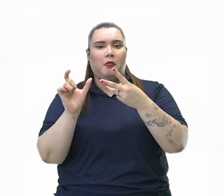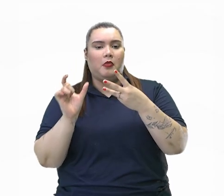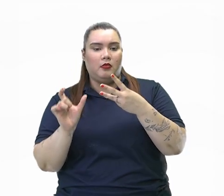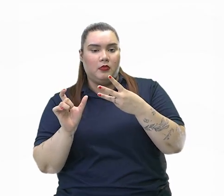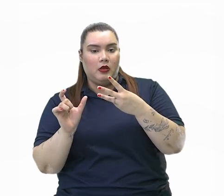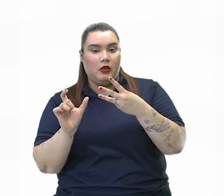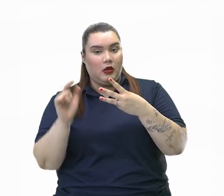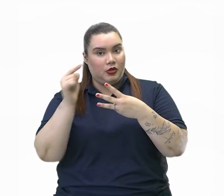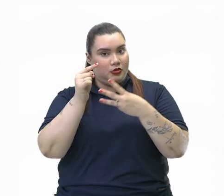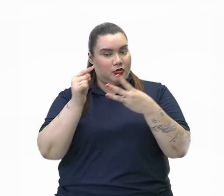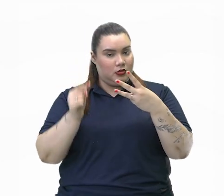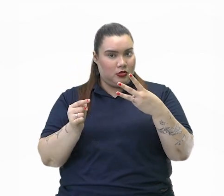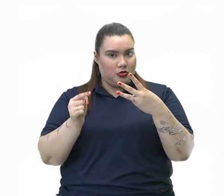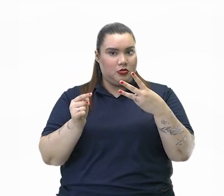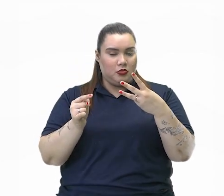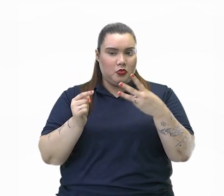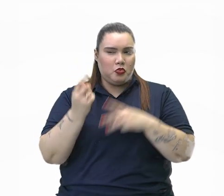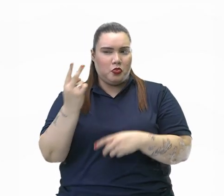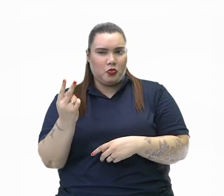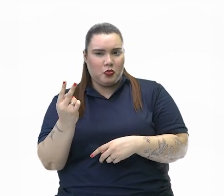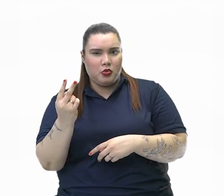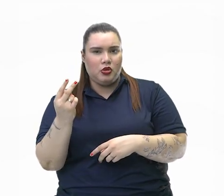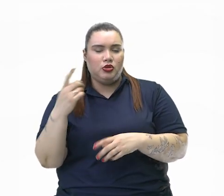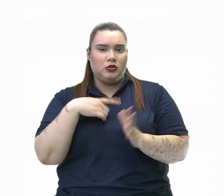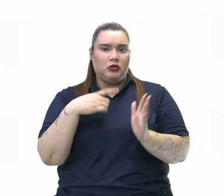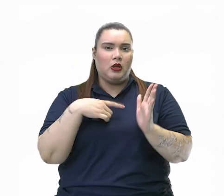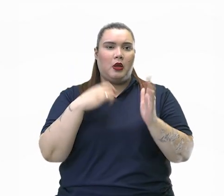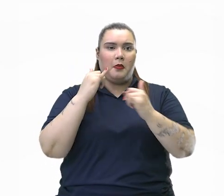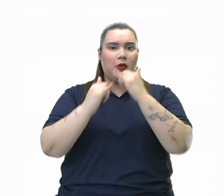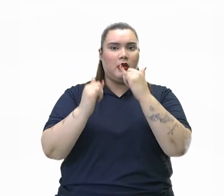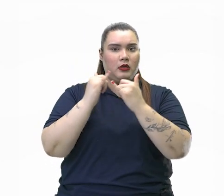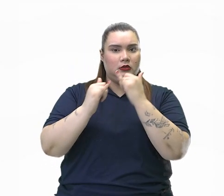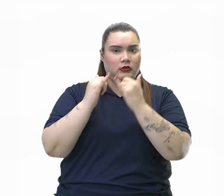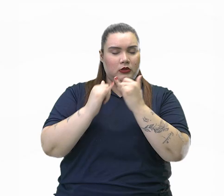palavras, praticamente, pelo menos 2 são sinônimas,